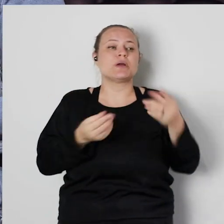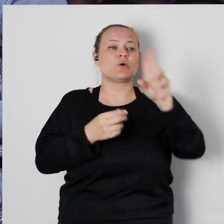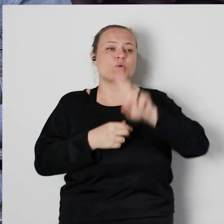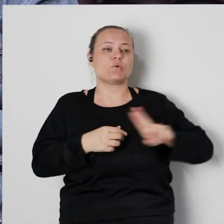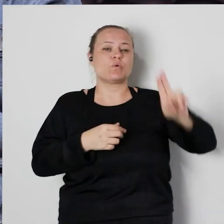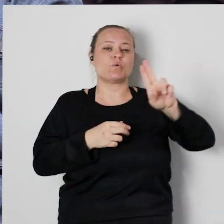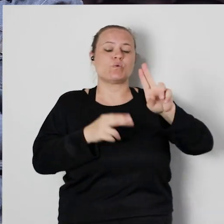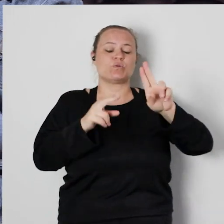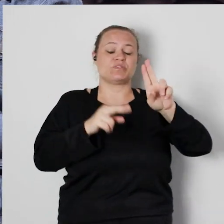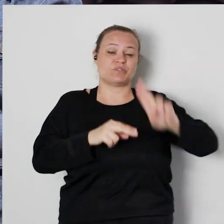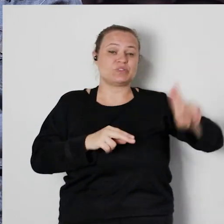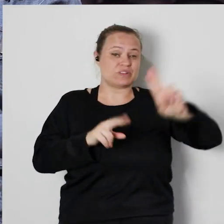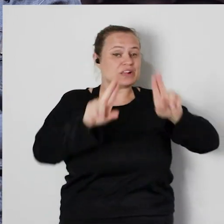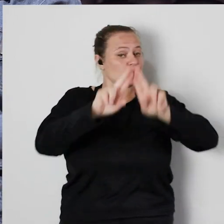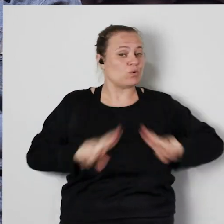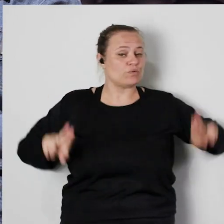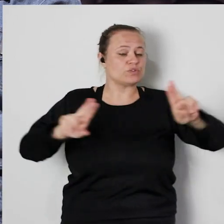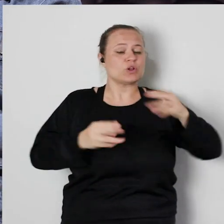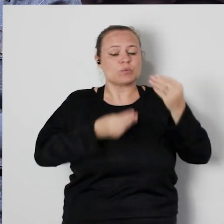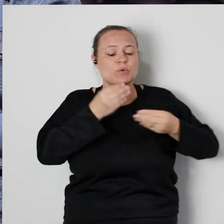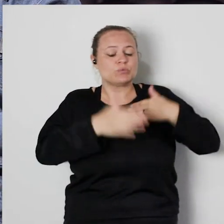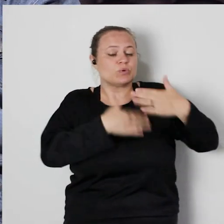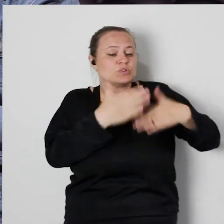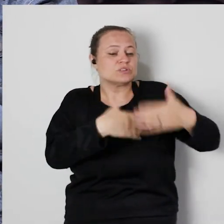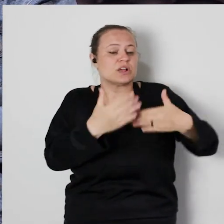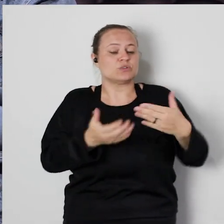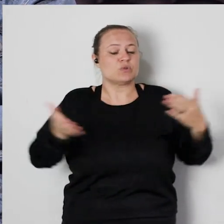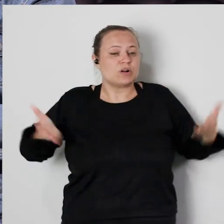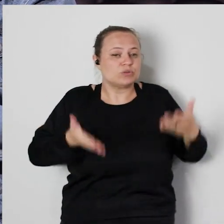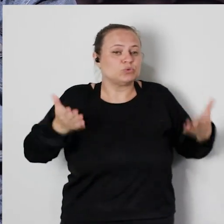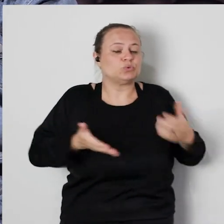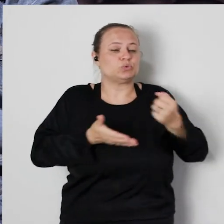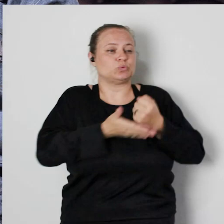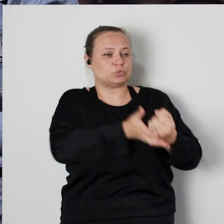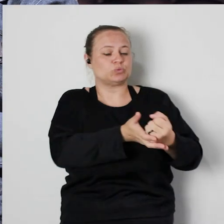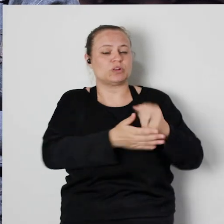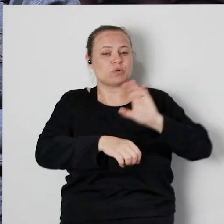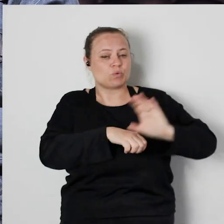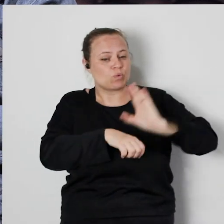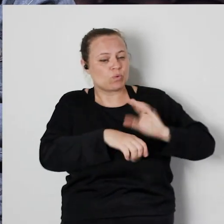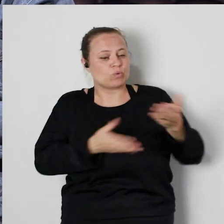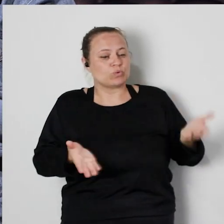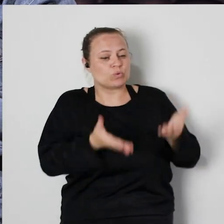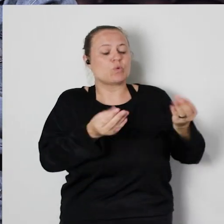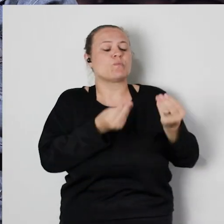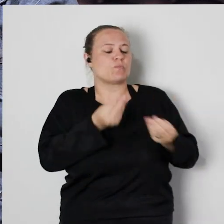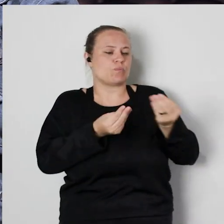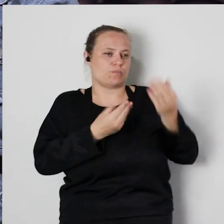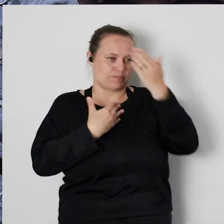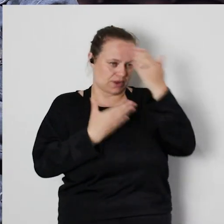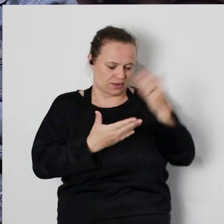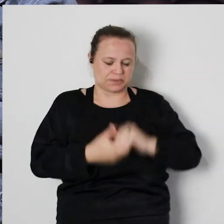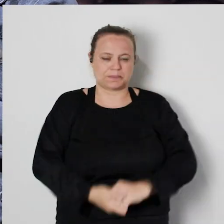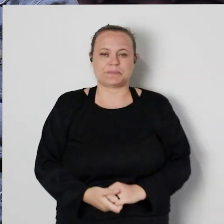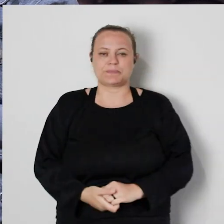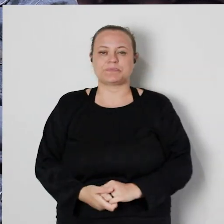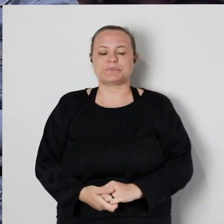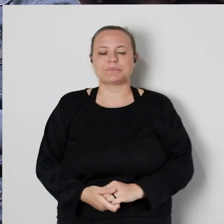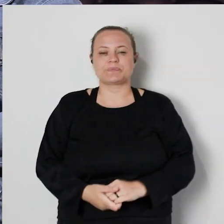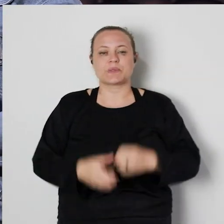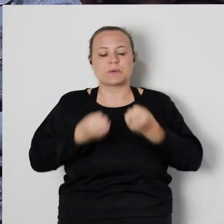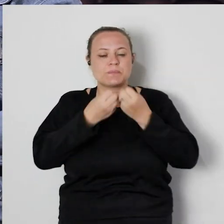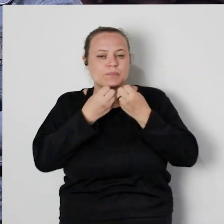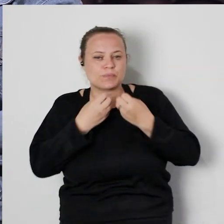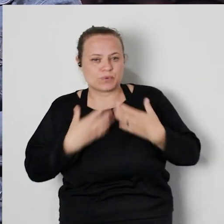é a lei do sistema, e qual foi o papel, então, da UFSC, né, nesse processo de capacitação,